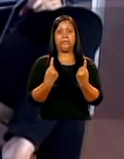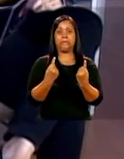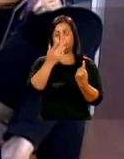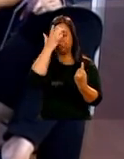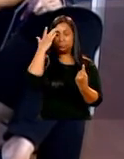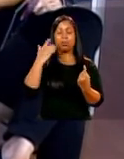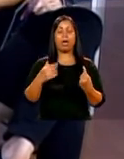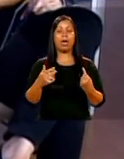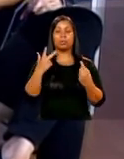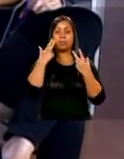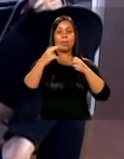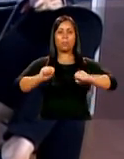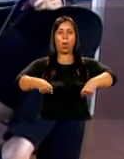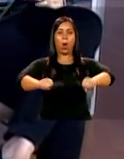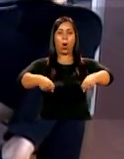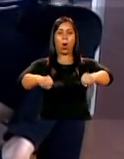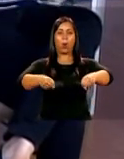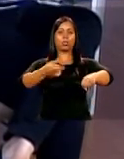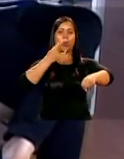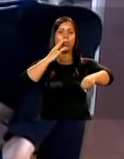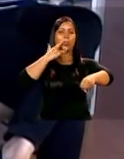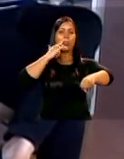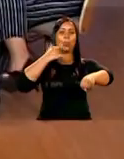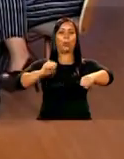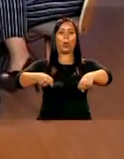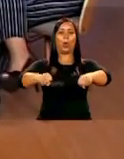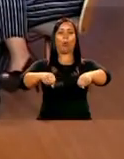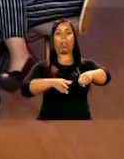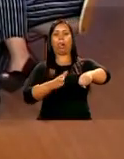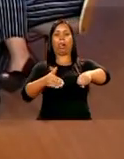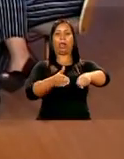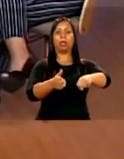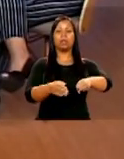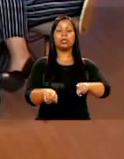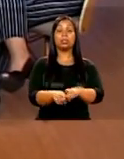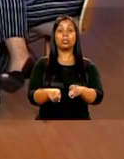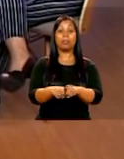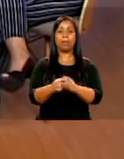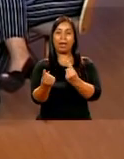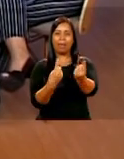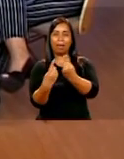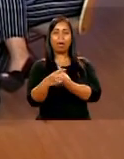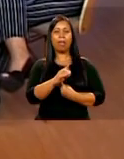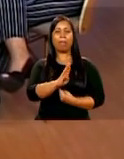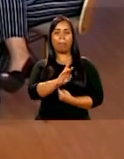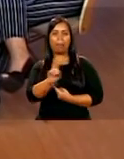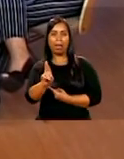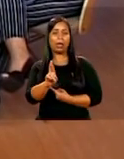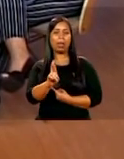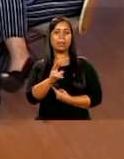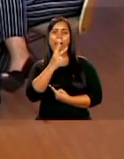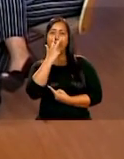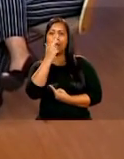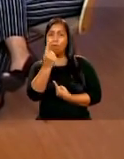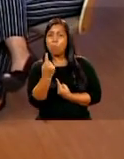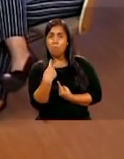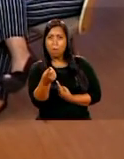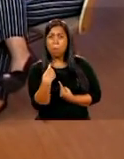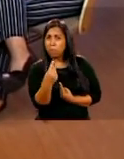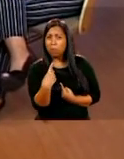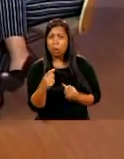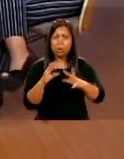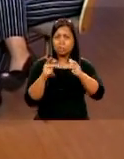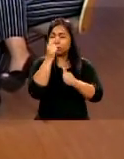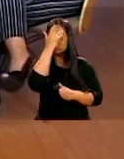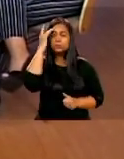gente pega rodovia de moto. E a gente tem uma região aqui que a BR acaba servindo como uma rua, né? Sim.